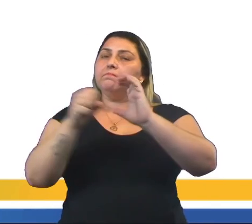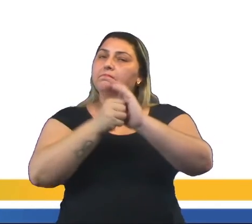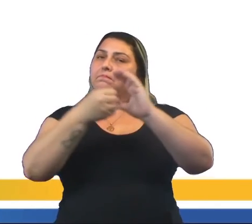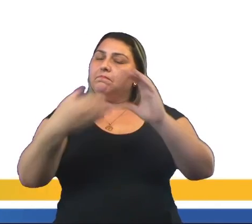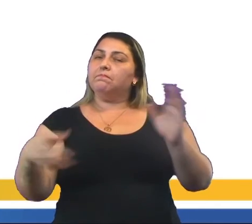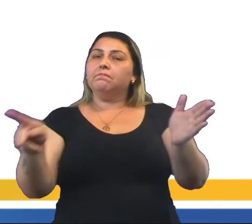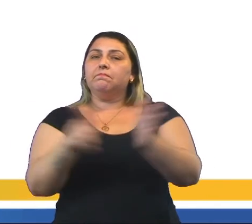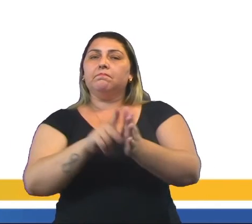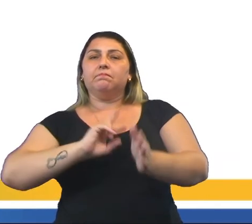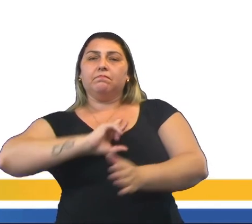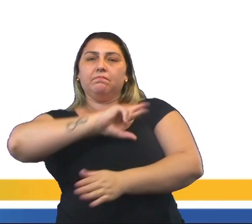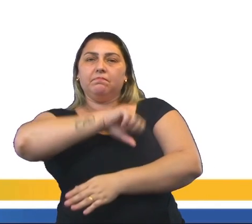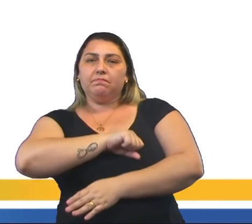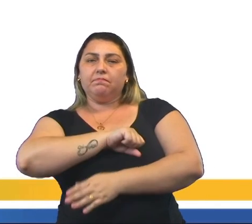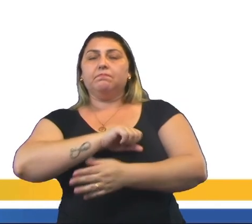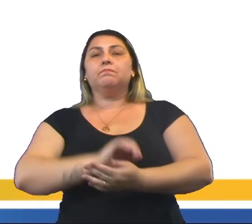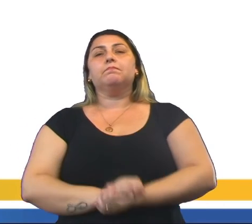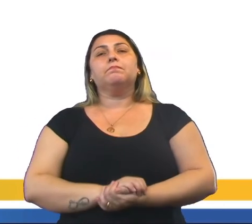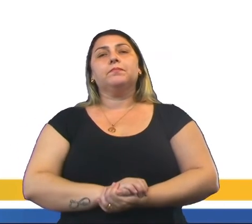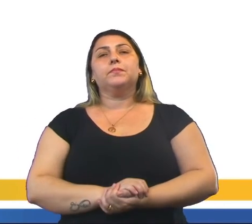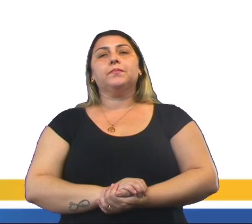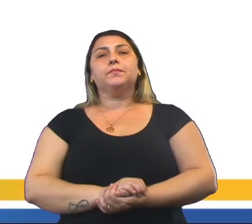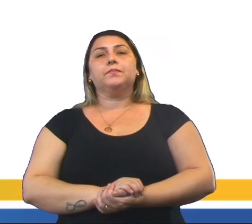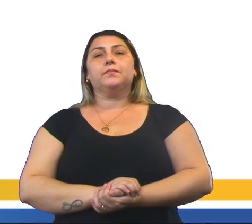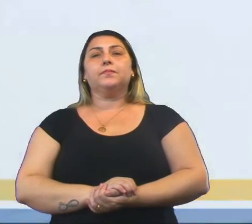características do romantismo.